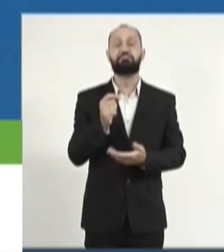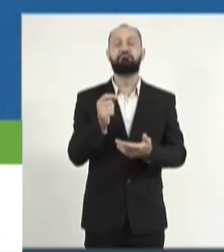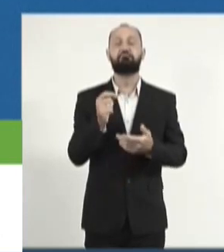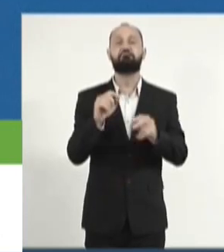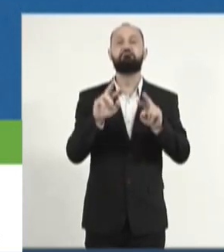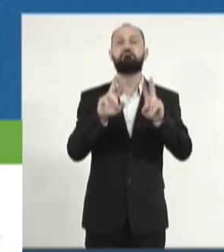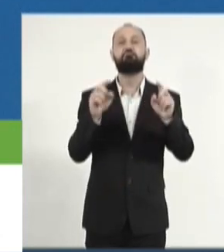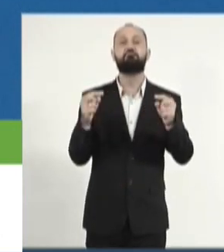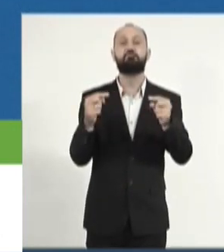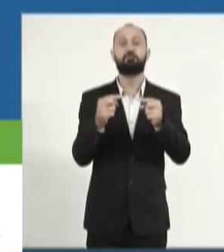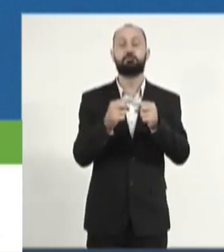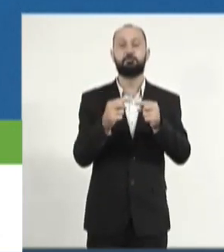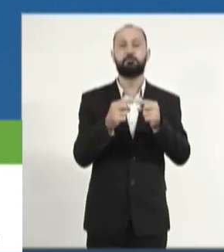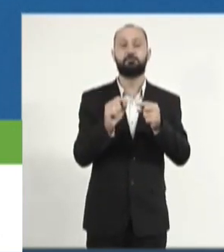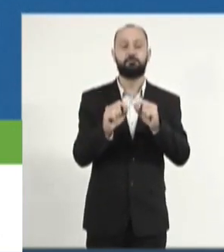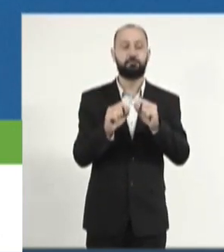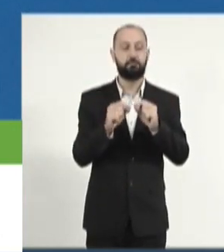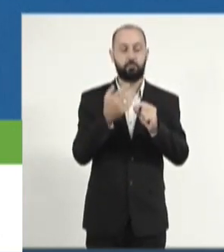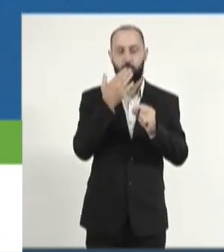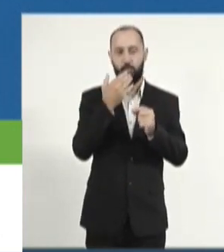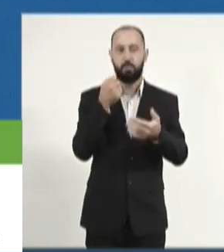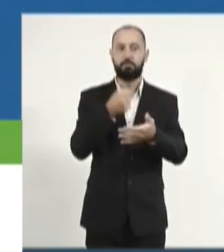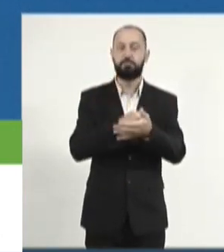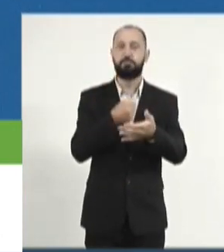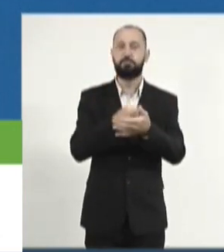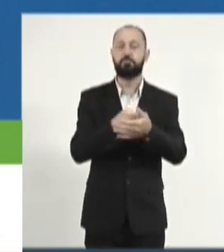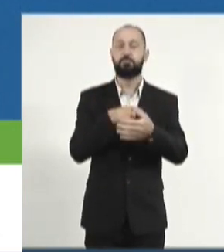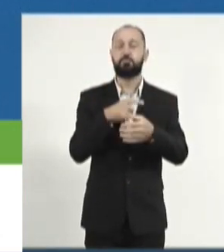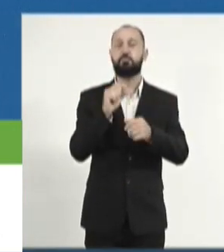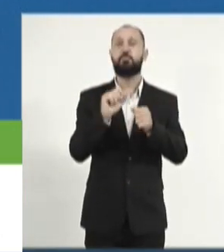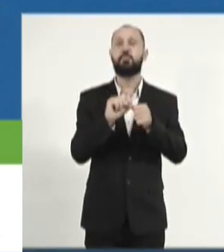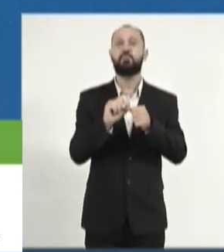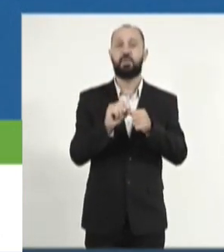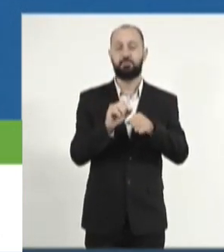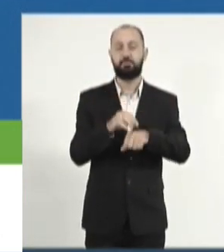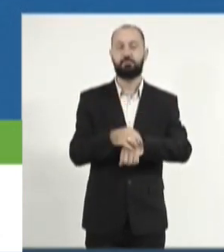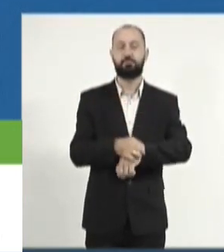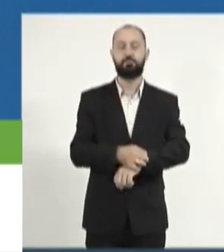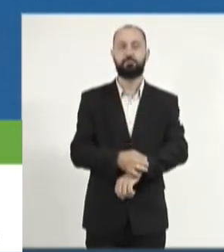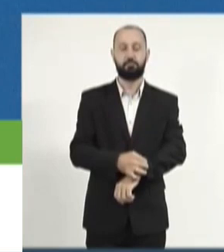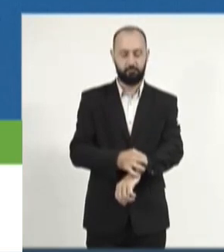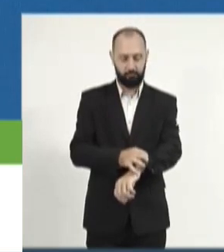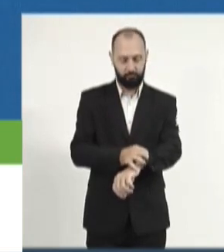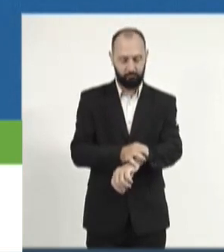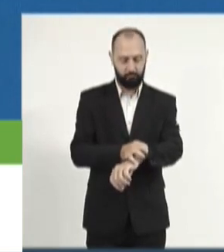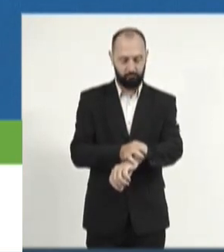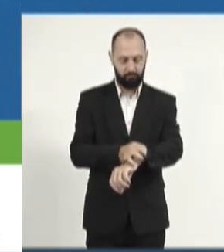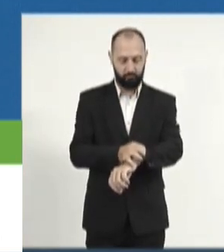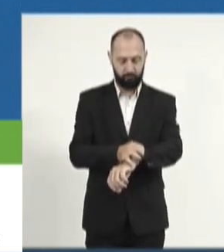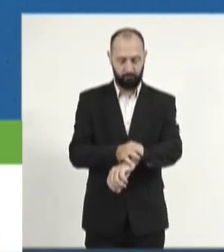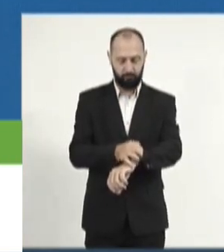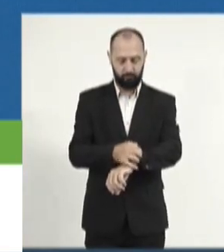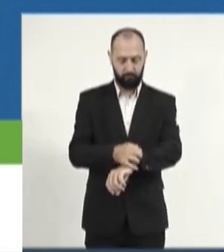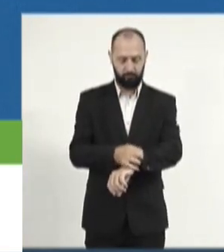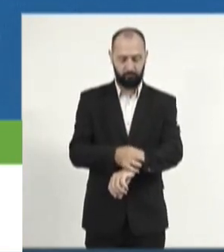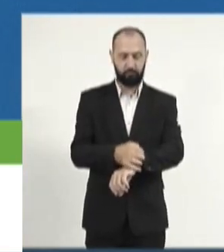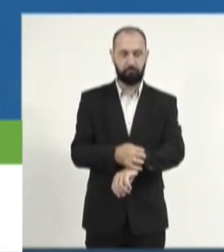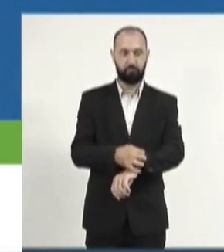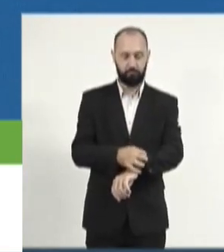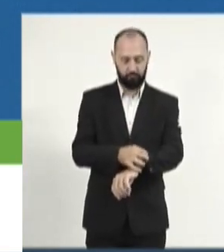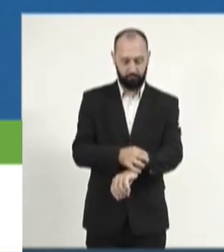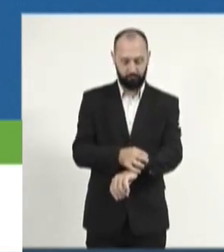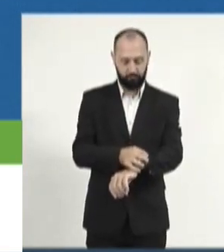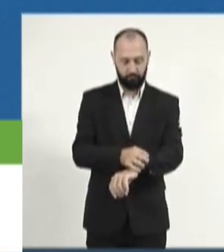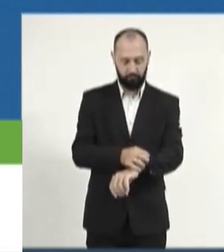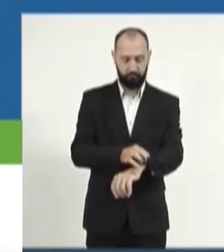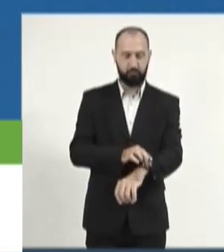a respeito de uma cobrança que vem sendo feita e, no meu ponto de vista, ilegal, já